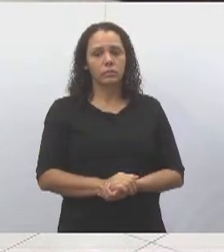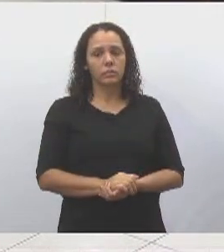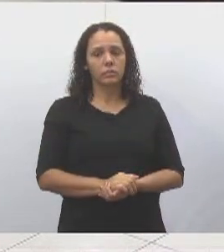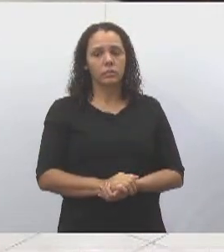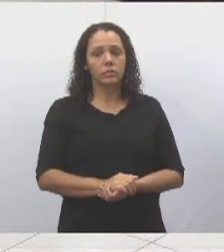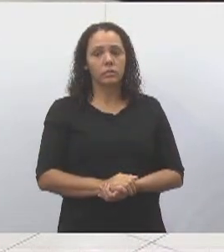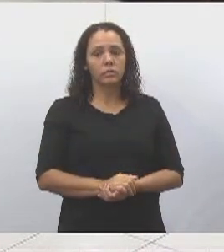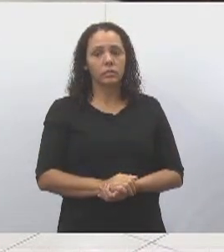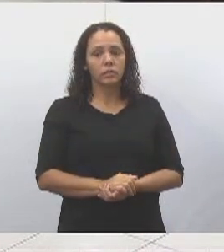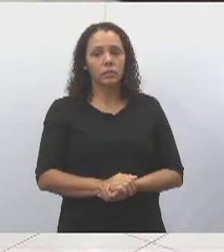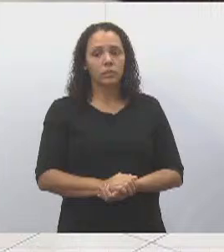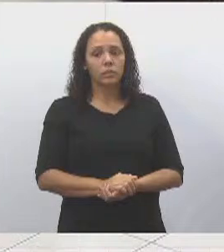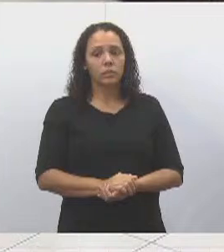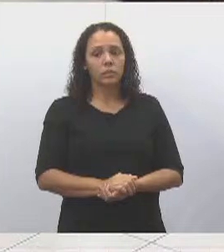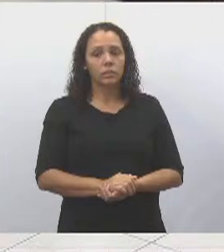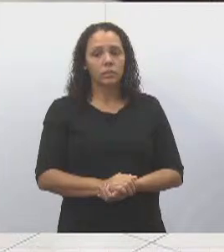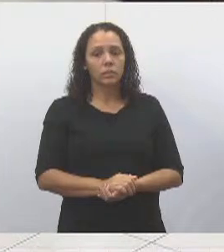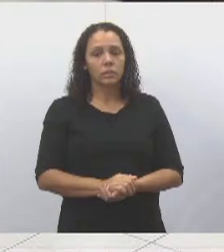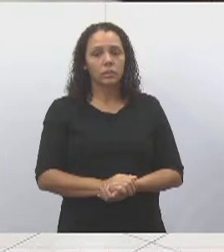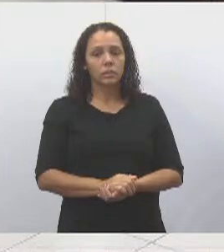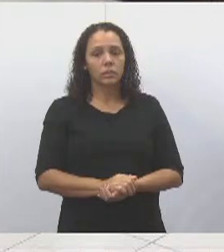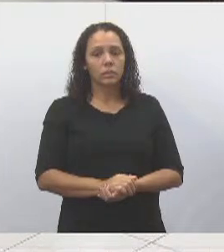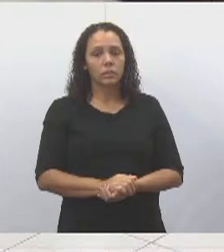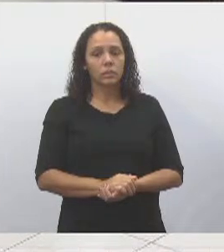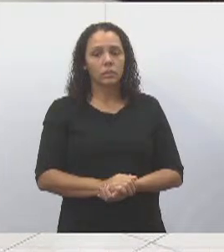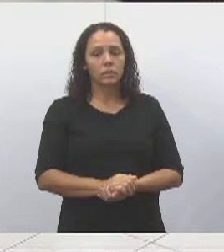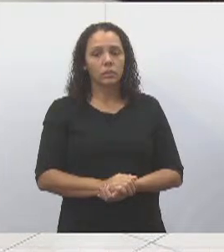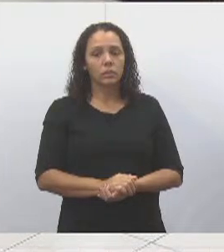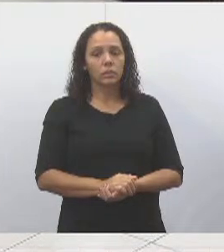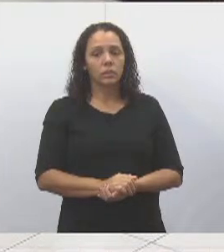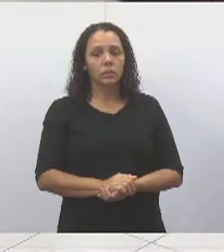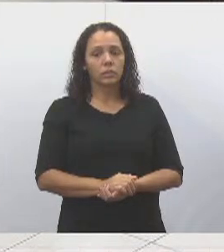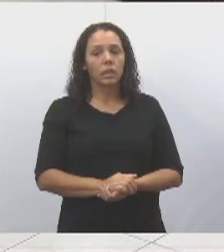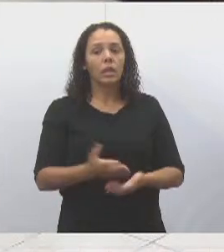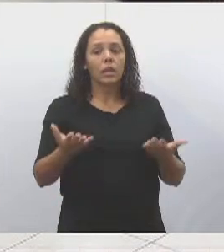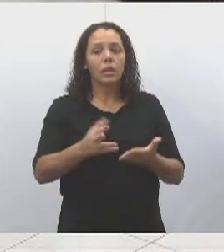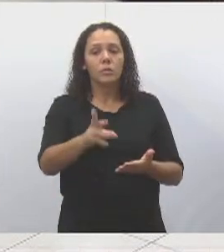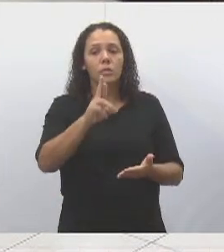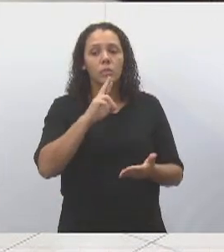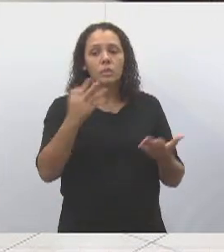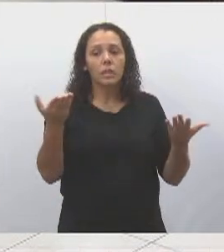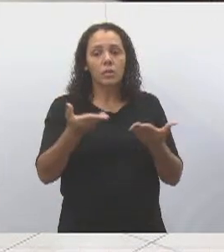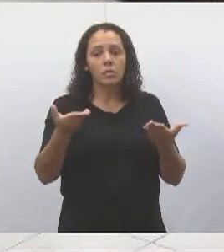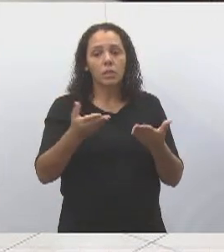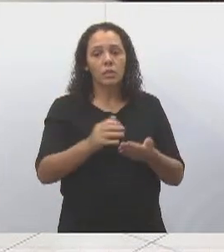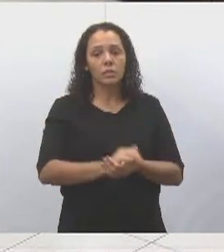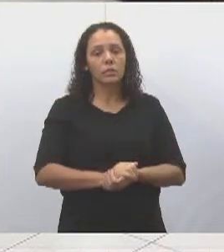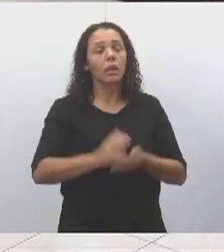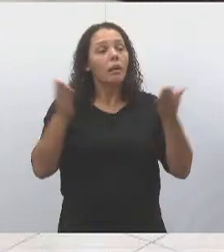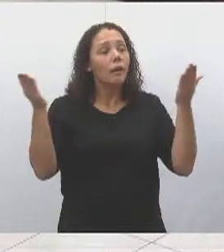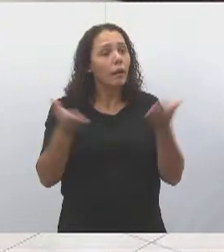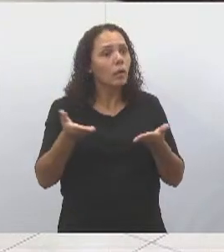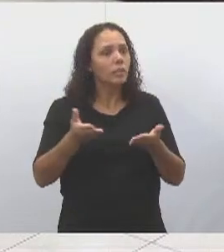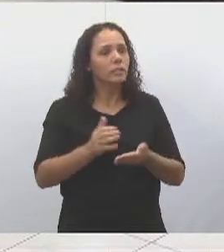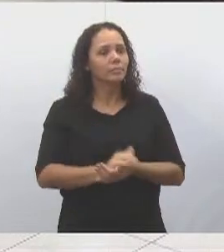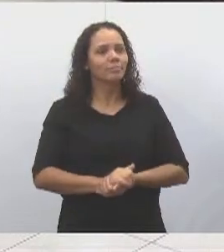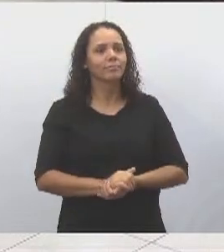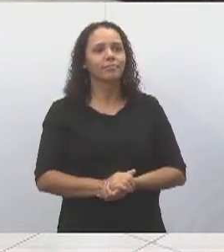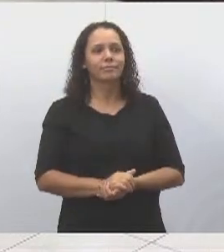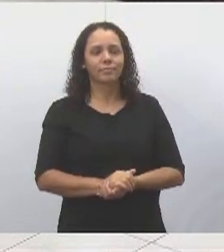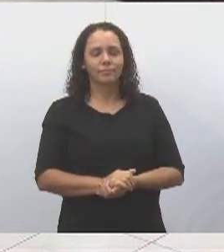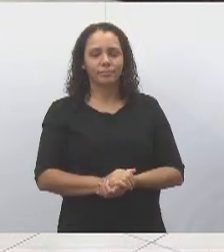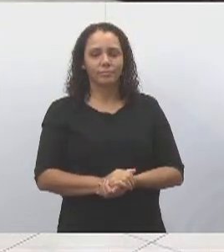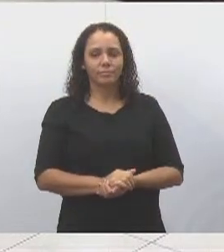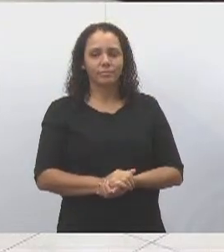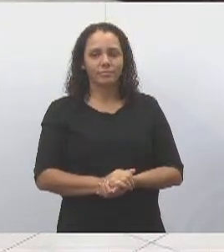Viemos participar e sim, viemos exigir o que nós temos de direito. Nós queremos criança agora. Senhor Pedro. Agora. Gente, isso daqui